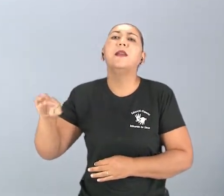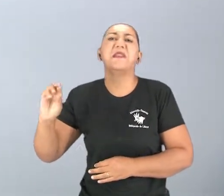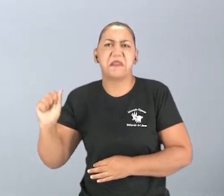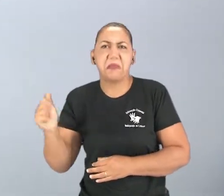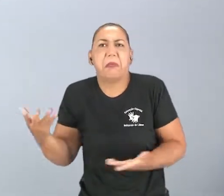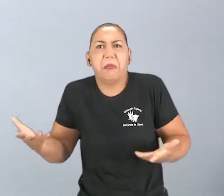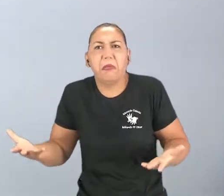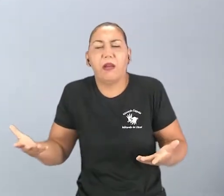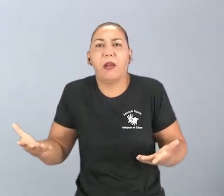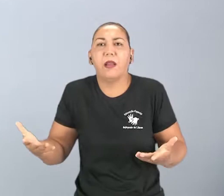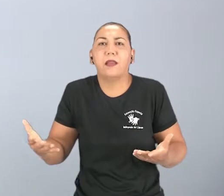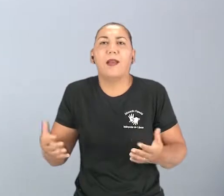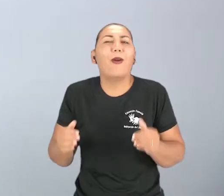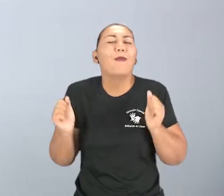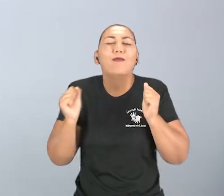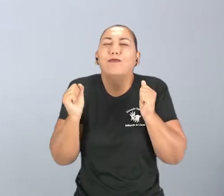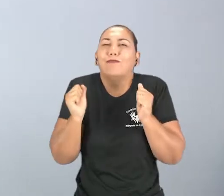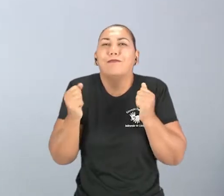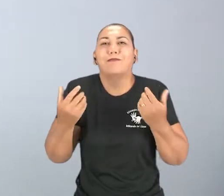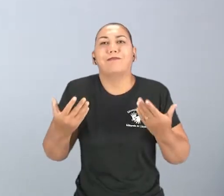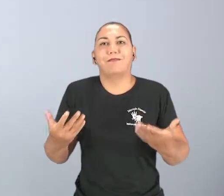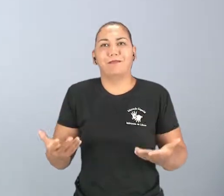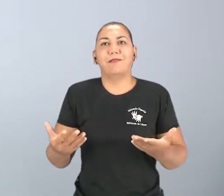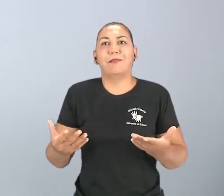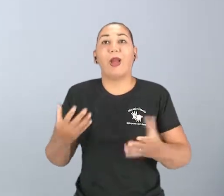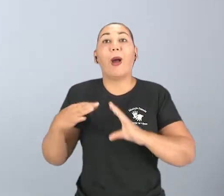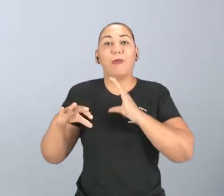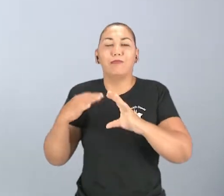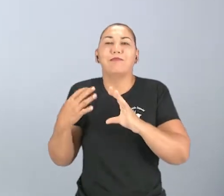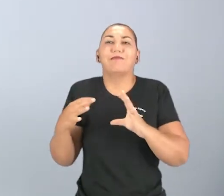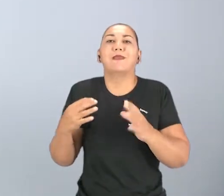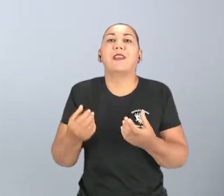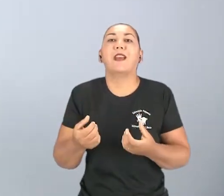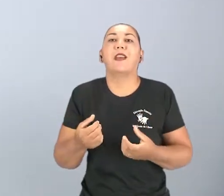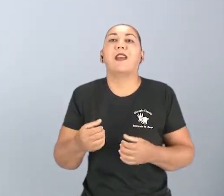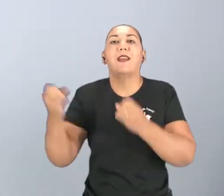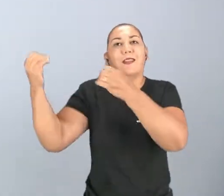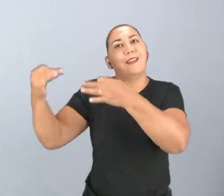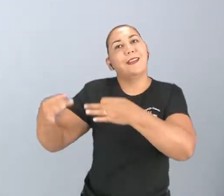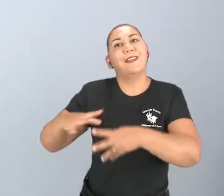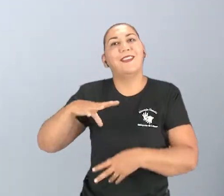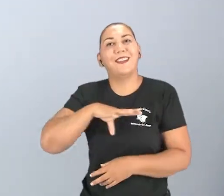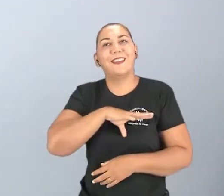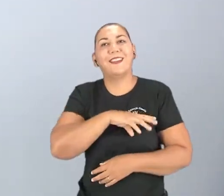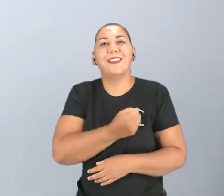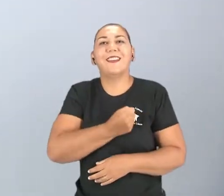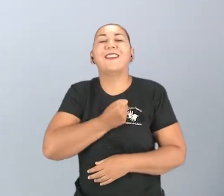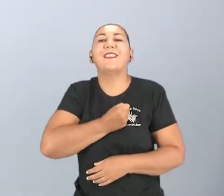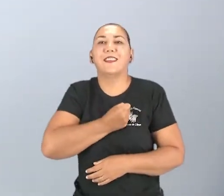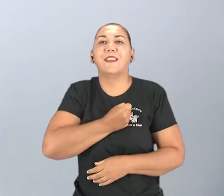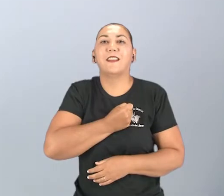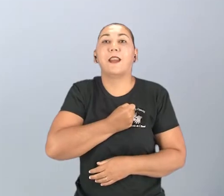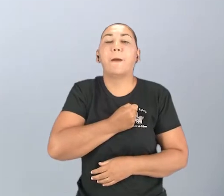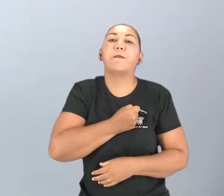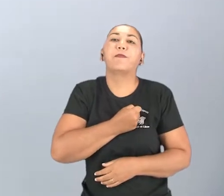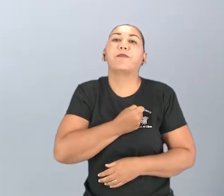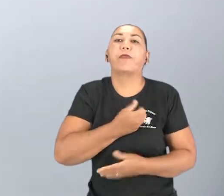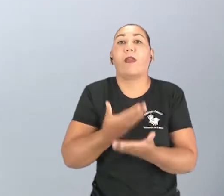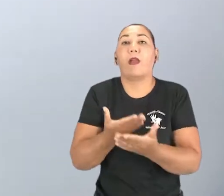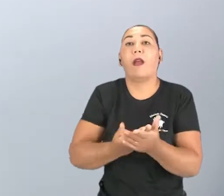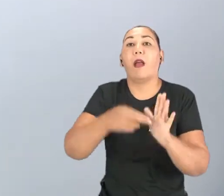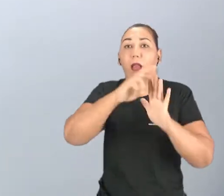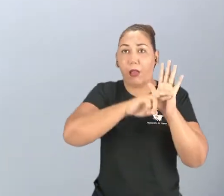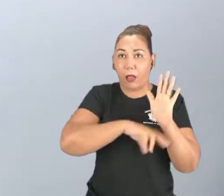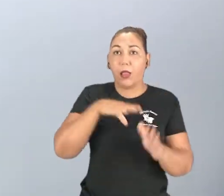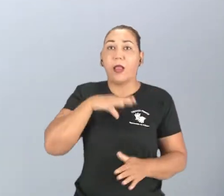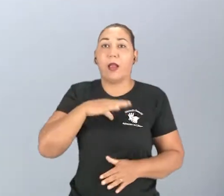né? Sim. Então, com essa música fofa que fala sobre esse grande amor, nós vamos estudar hoje as regras da língua portuguesa, tá bom?